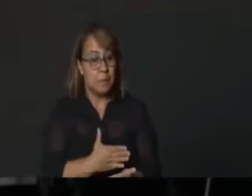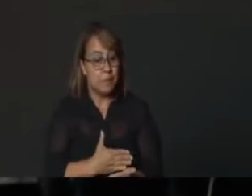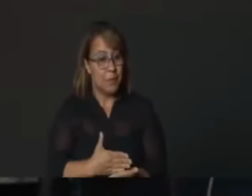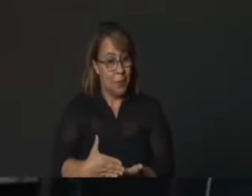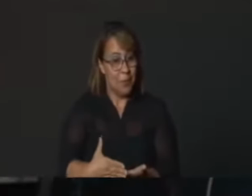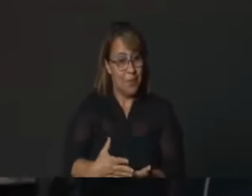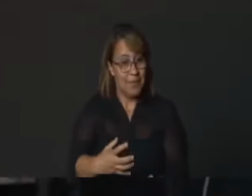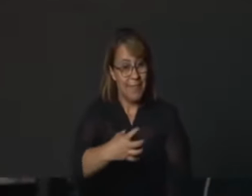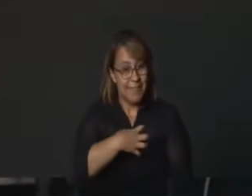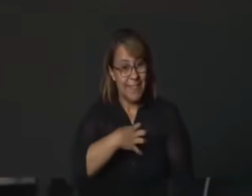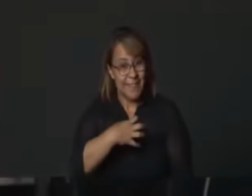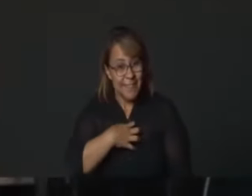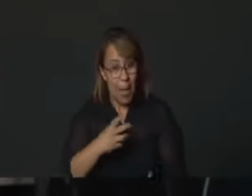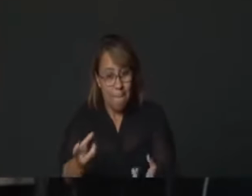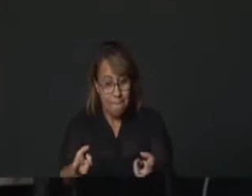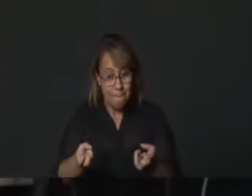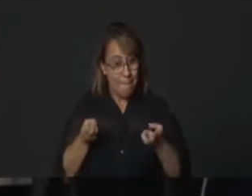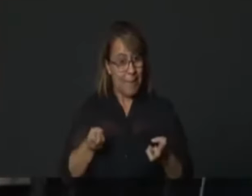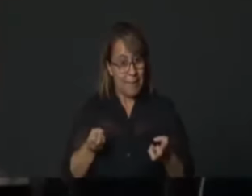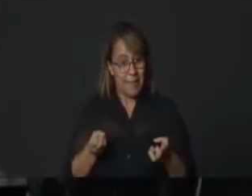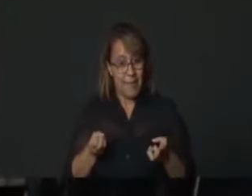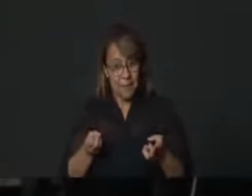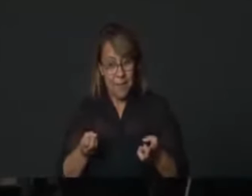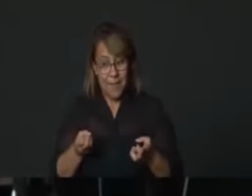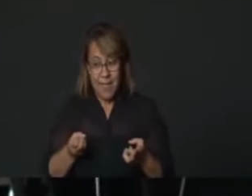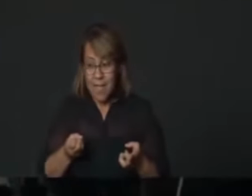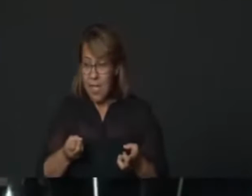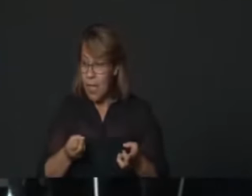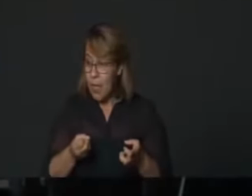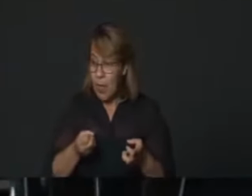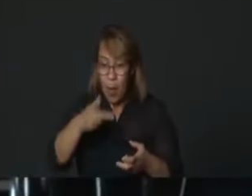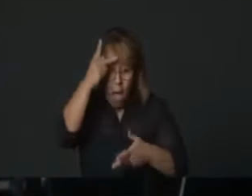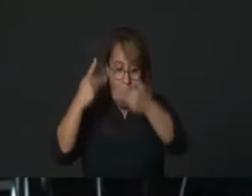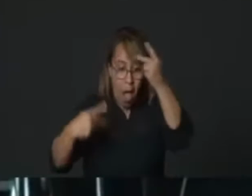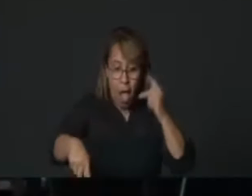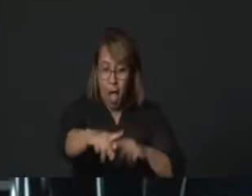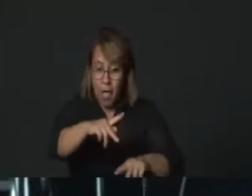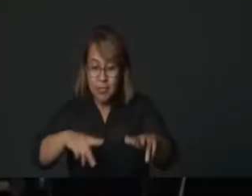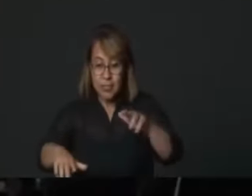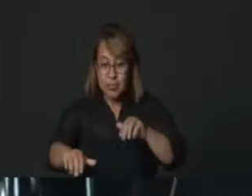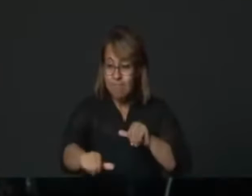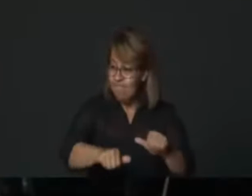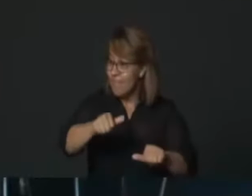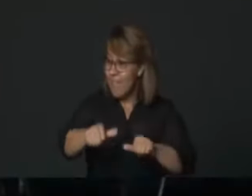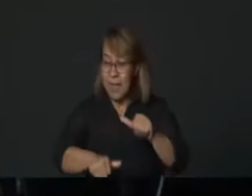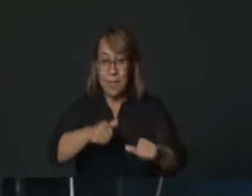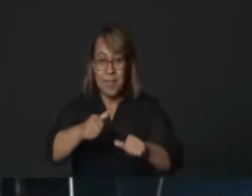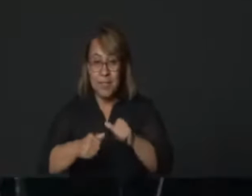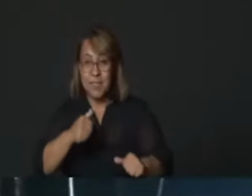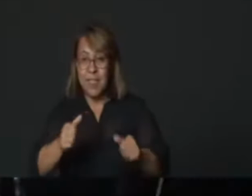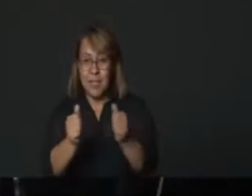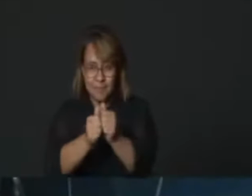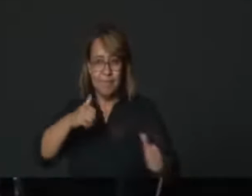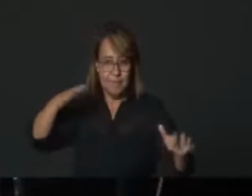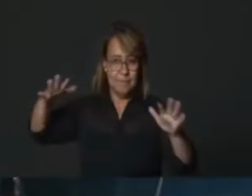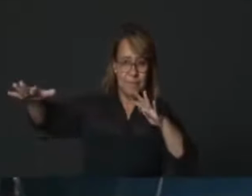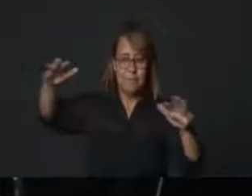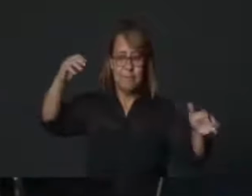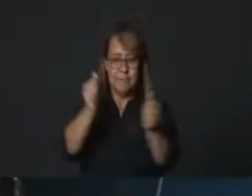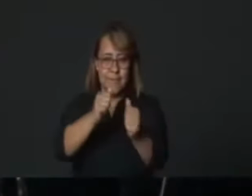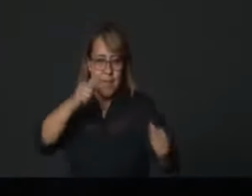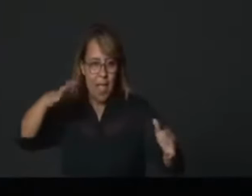E já começa que eu pensei se você tá fazendo alguma coisa aqui